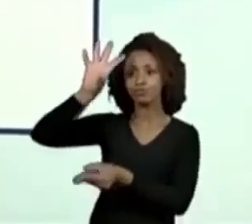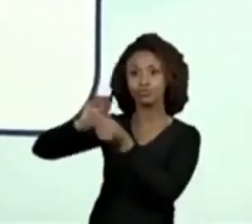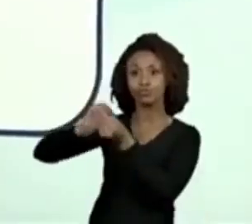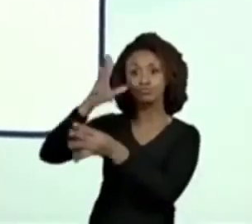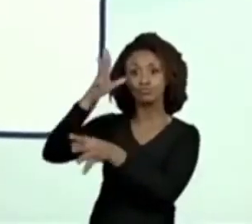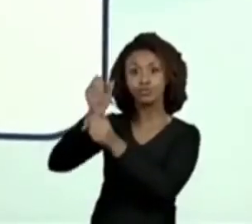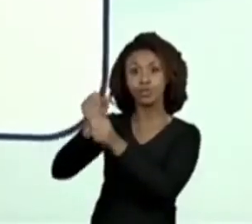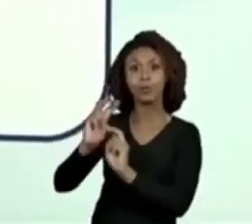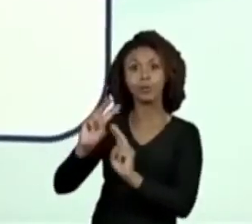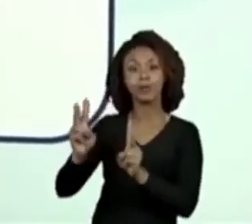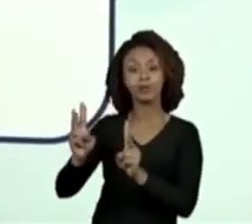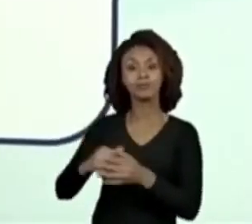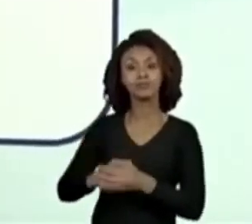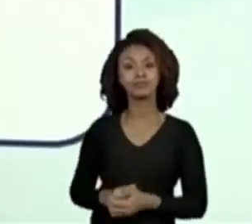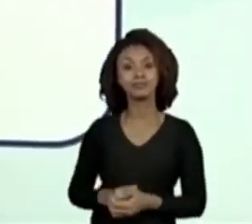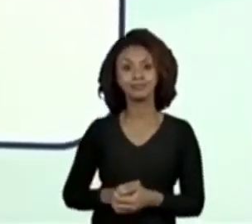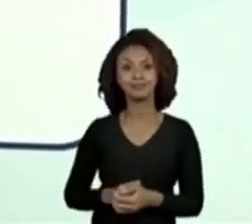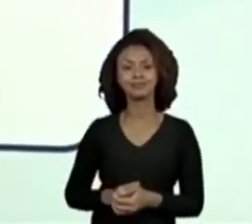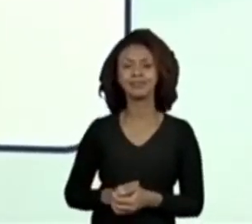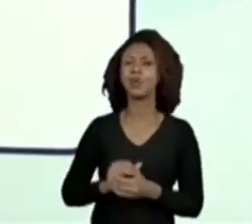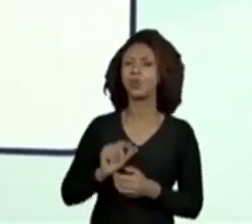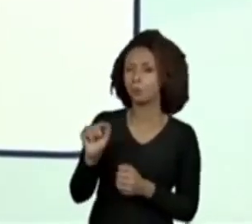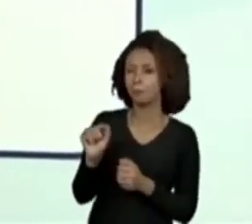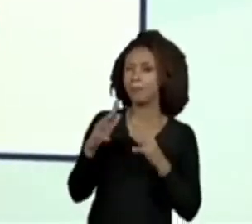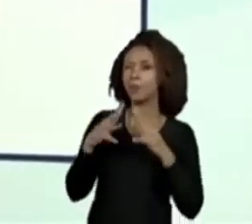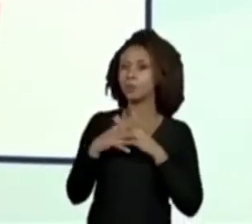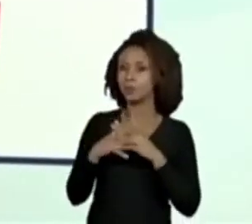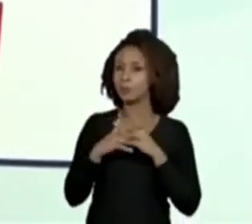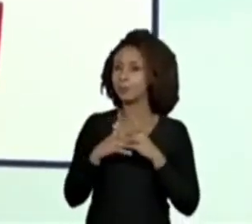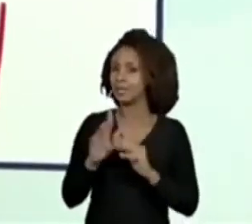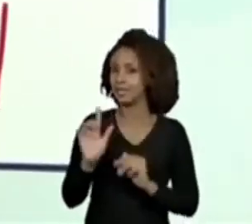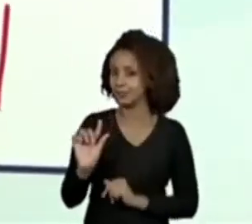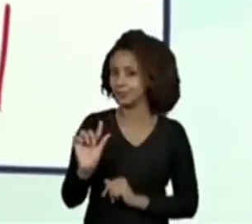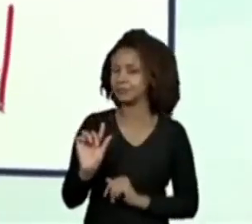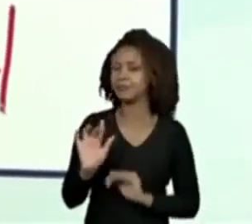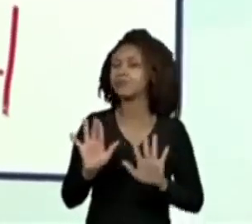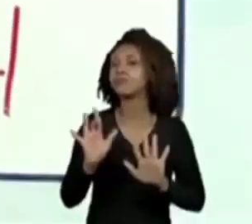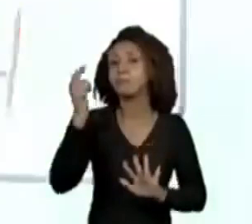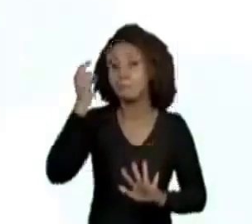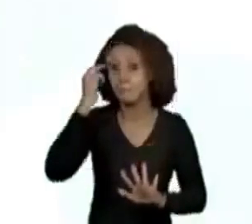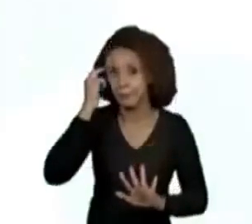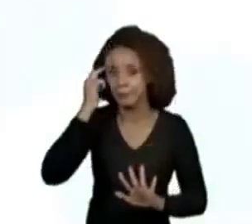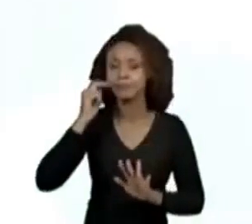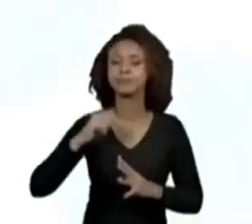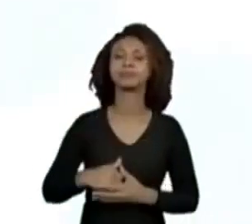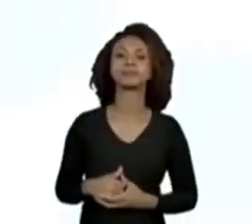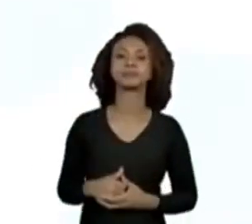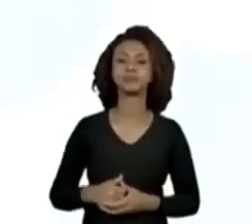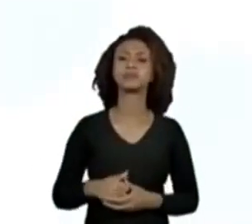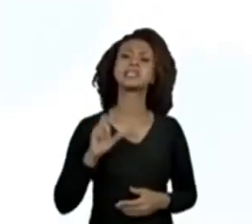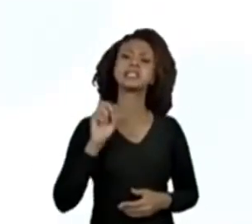assim, pouquinho complicado, né? Pensa só comigo. Se